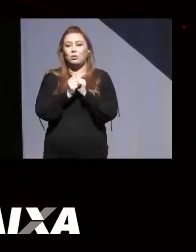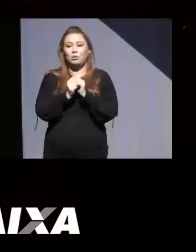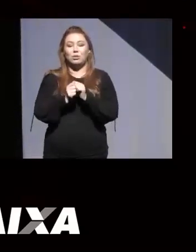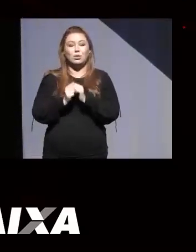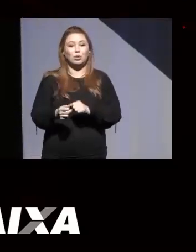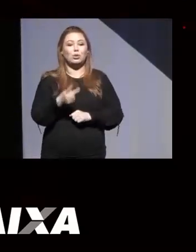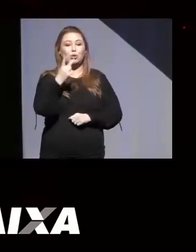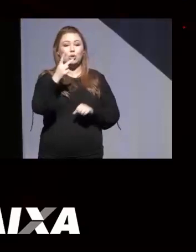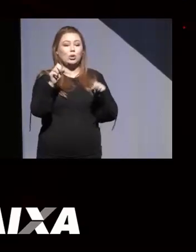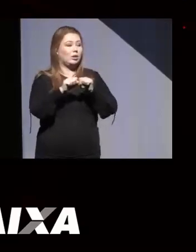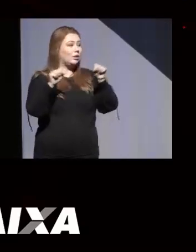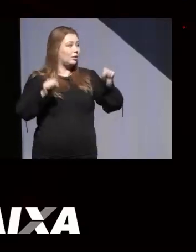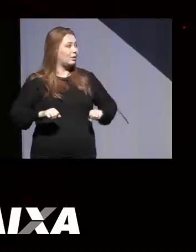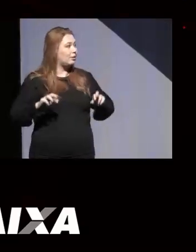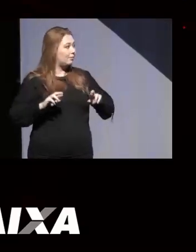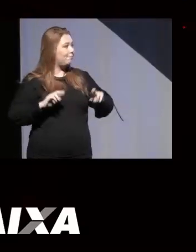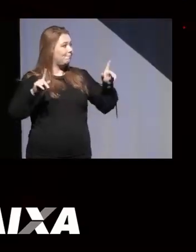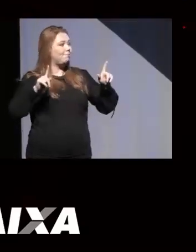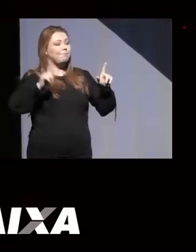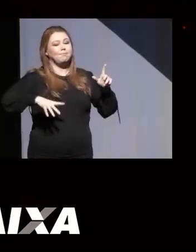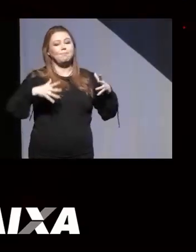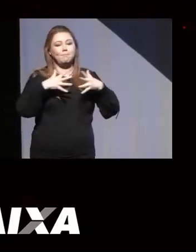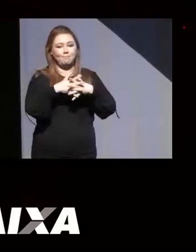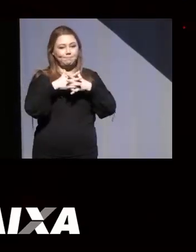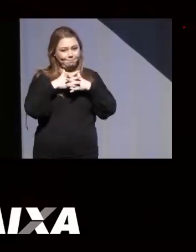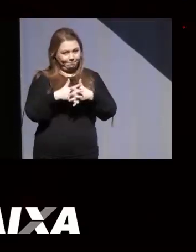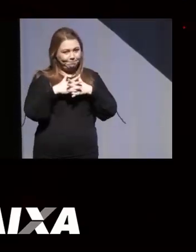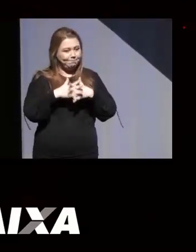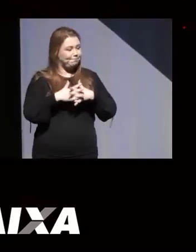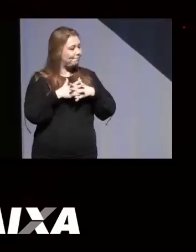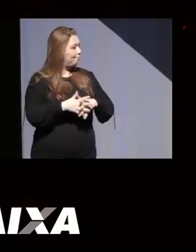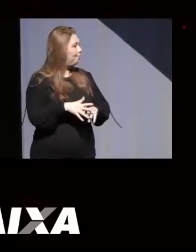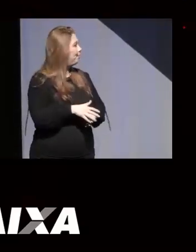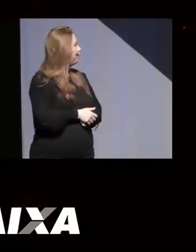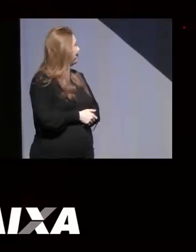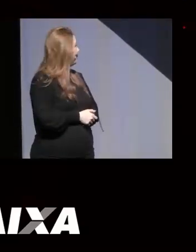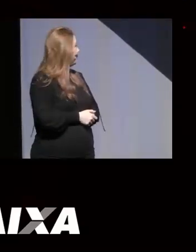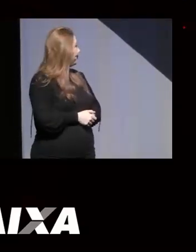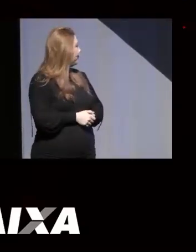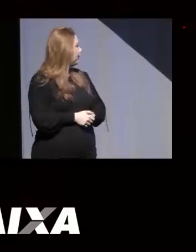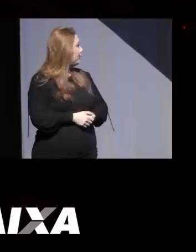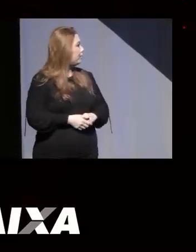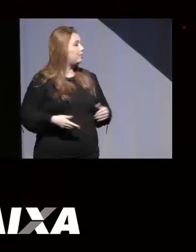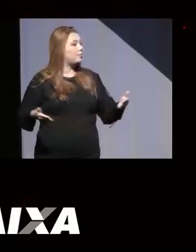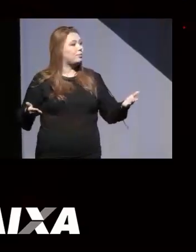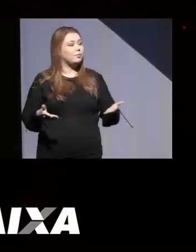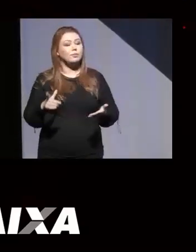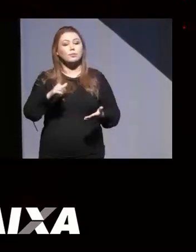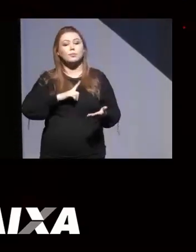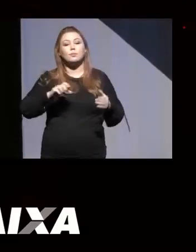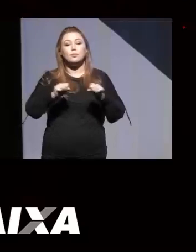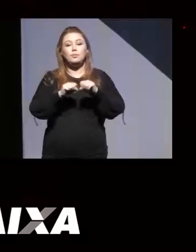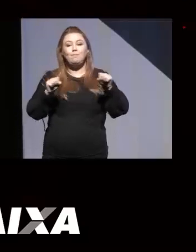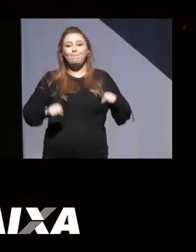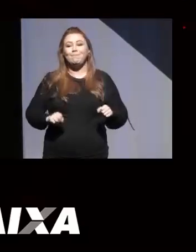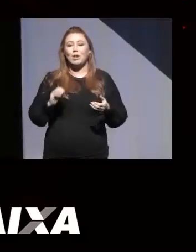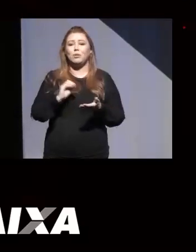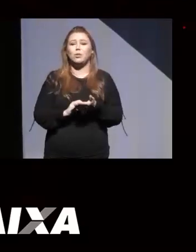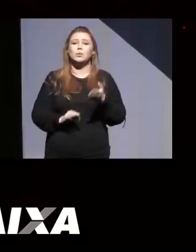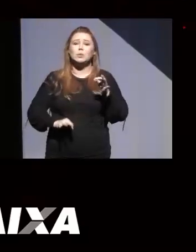sistemas diferentes, o que é bem complicado, né? Nós temos hoje um sistema injusto